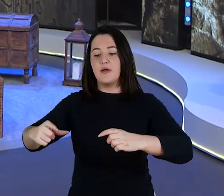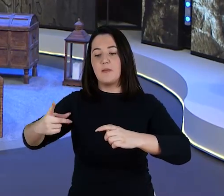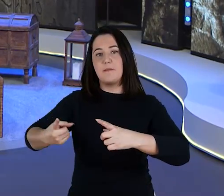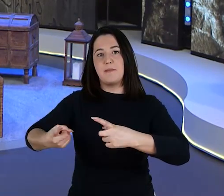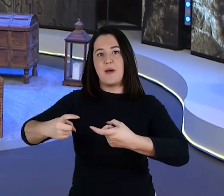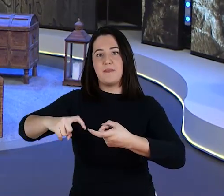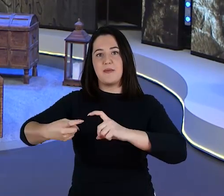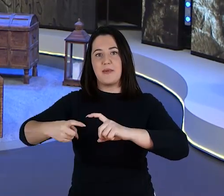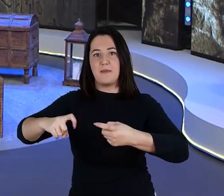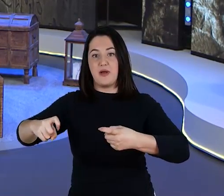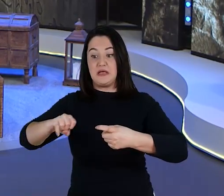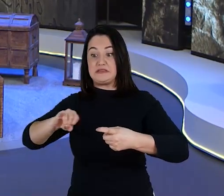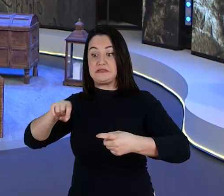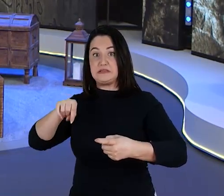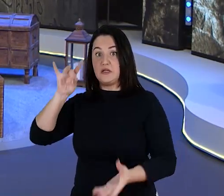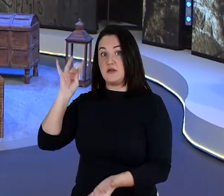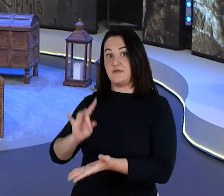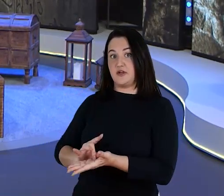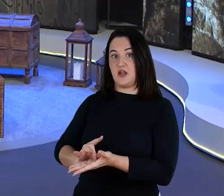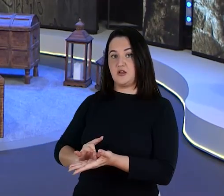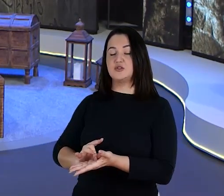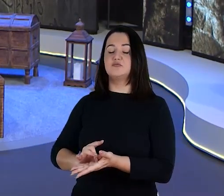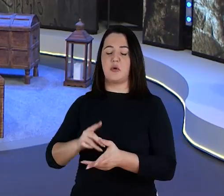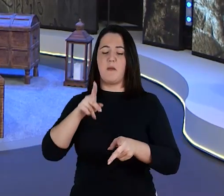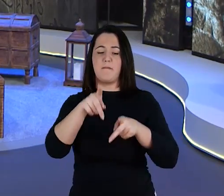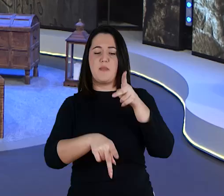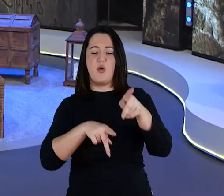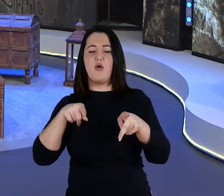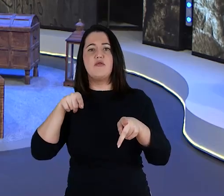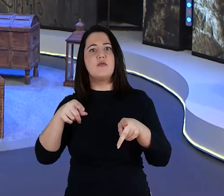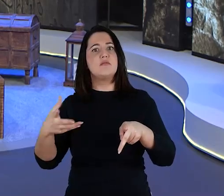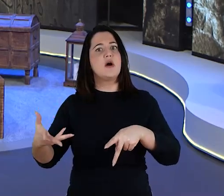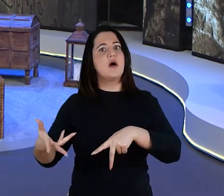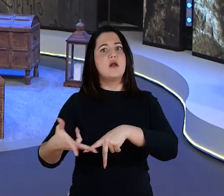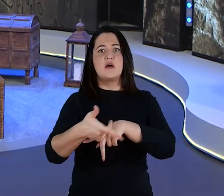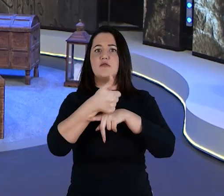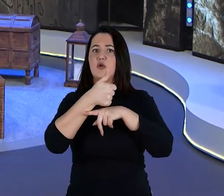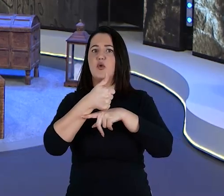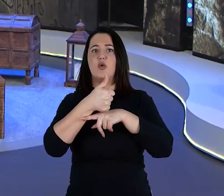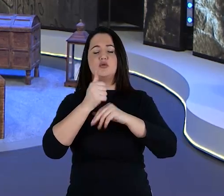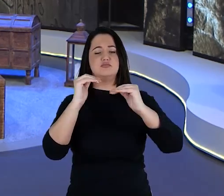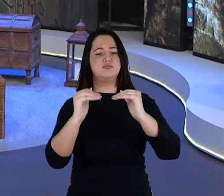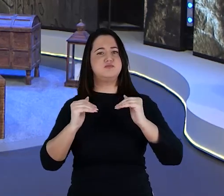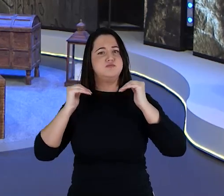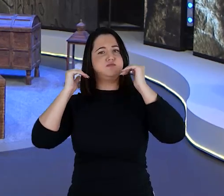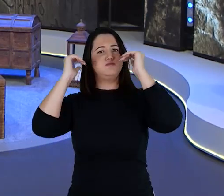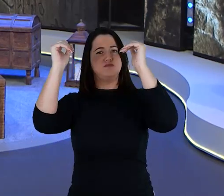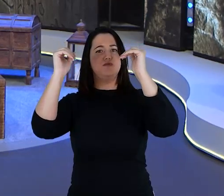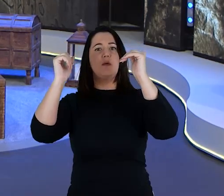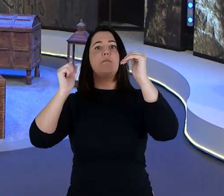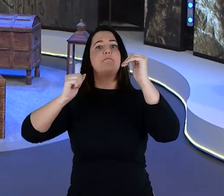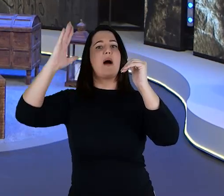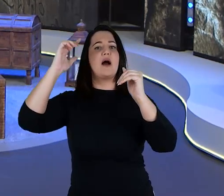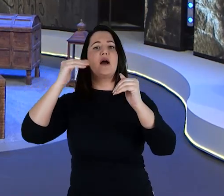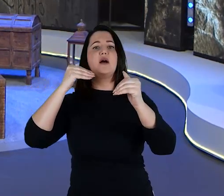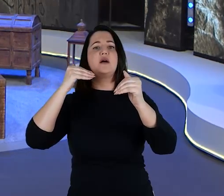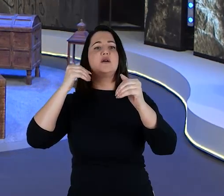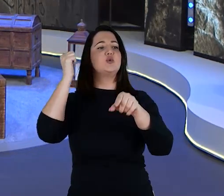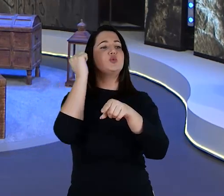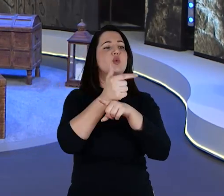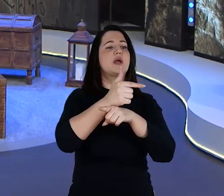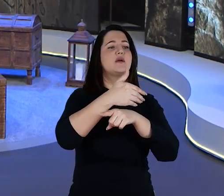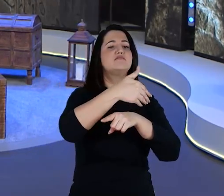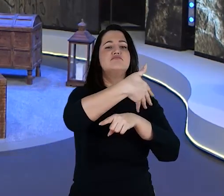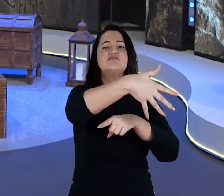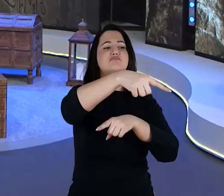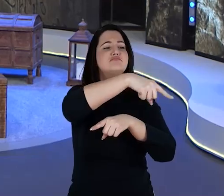provado, esta nação maravilhosa está em uma posição dificilmente superada por qualquer uma das nações